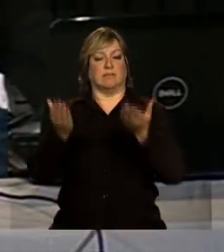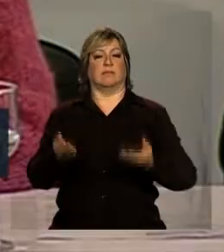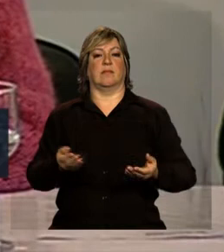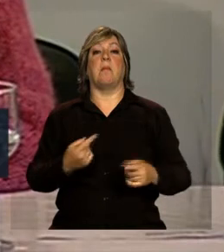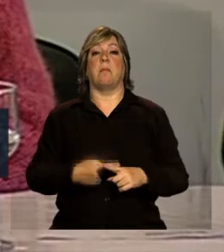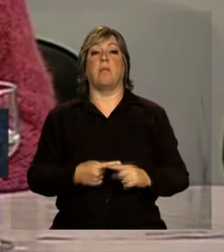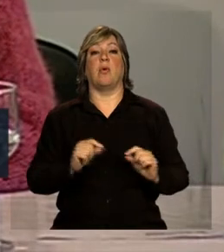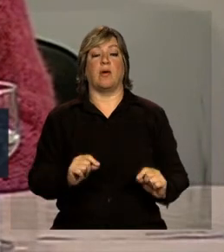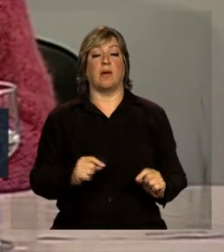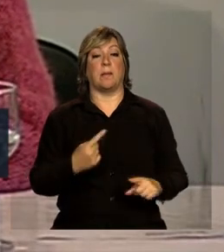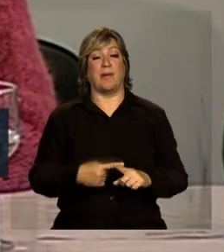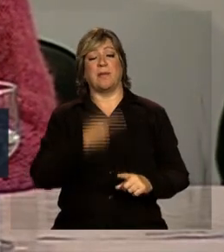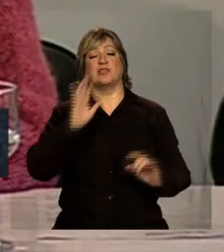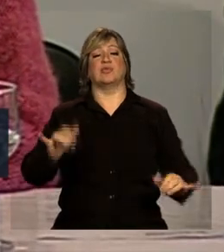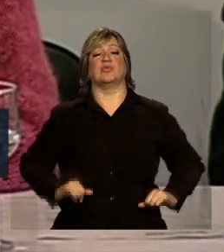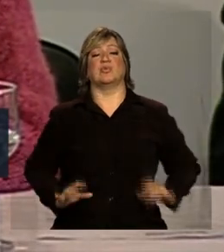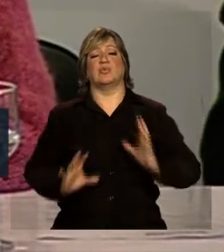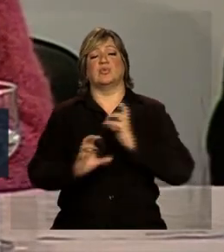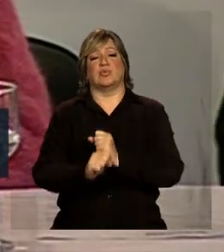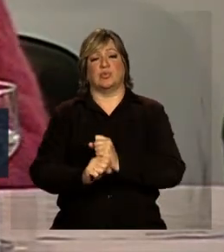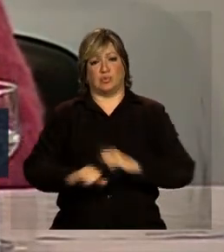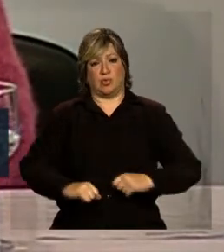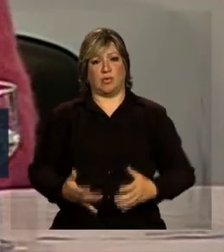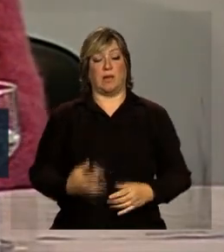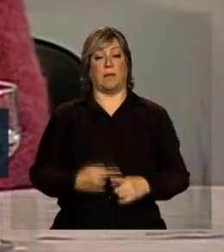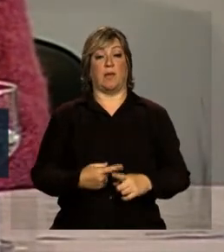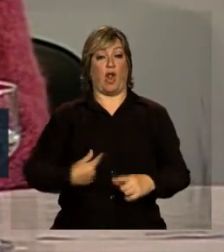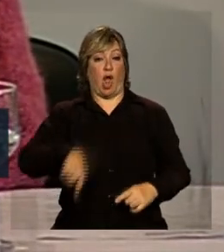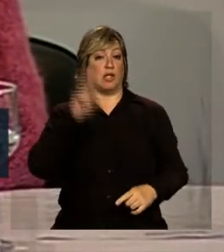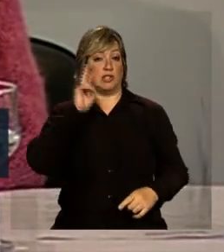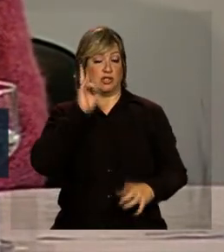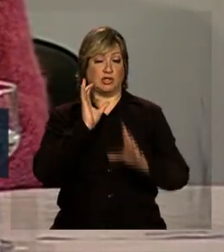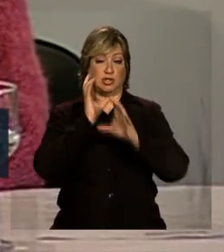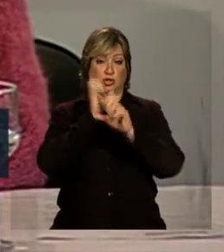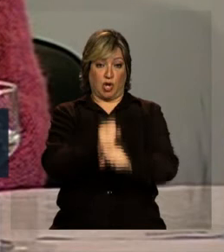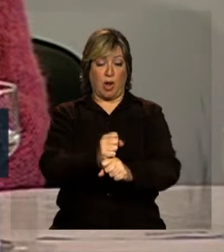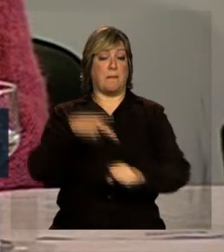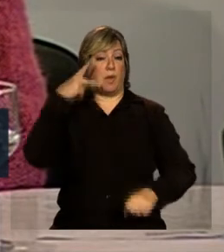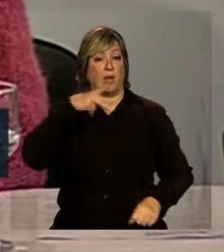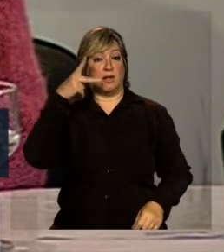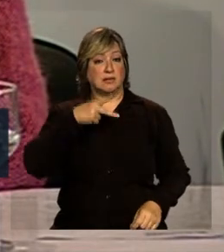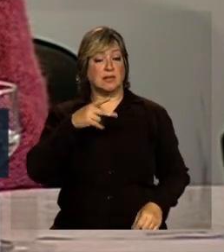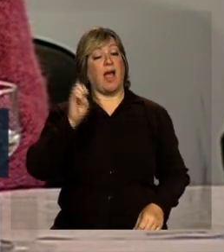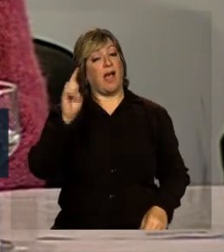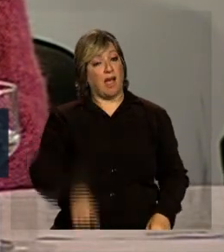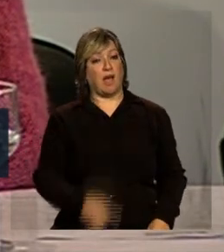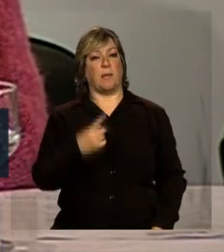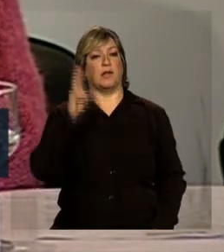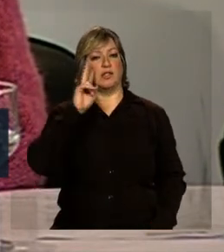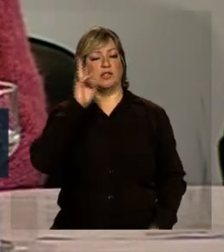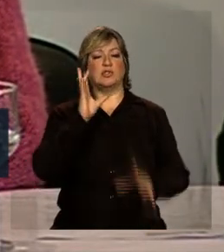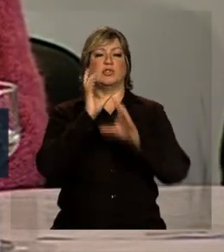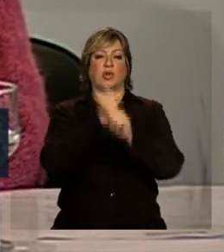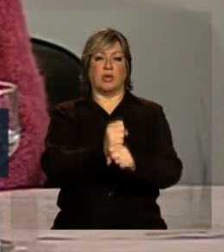porque a nossa política, tradicionalmente, nossa história, é uma história, e eu acho